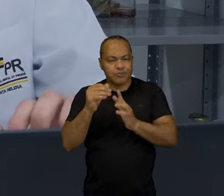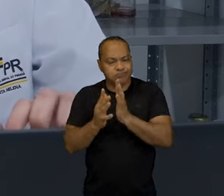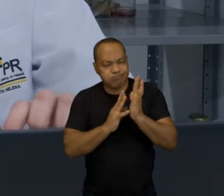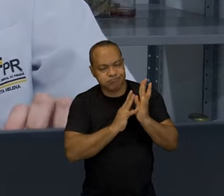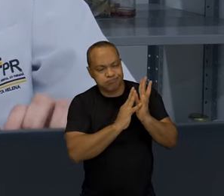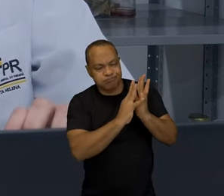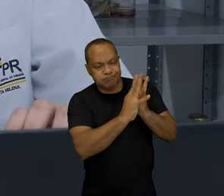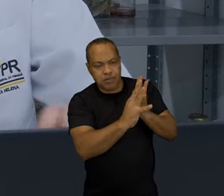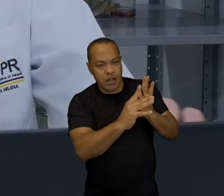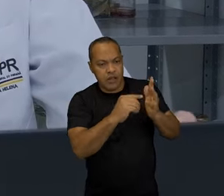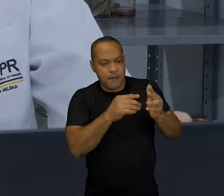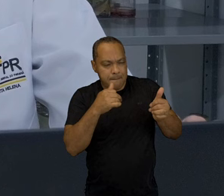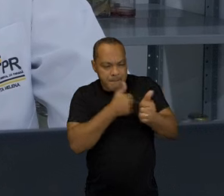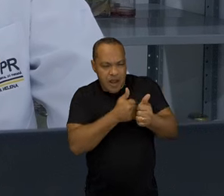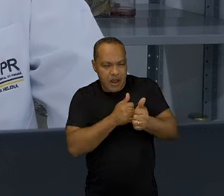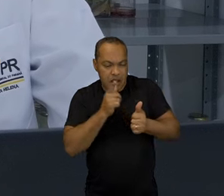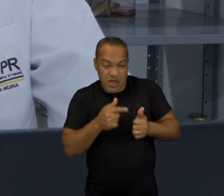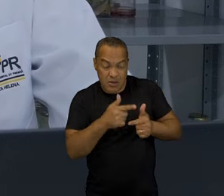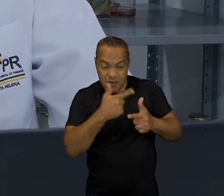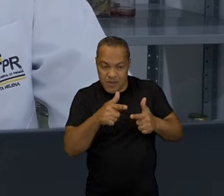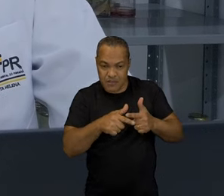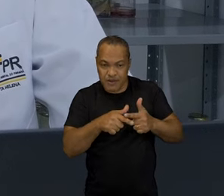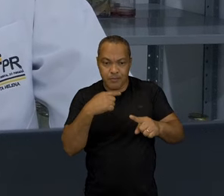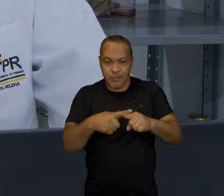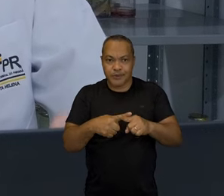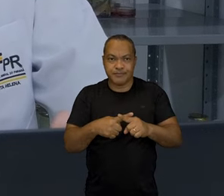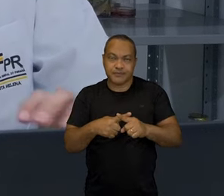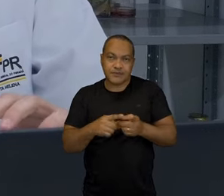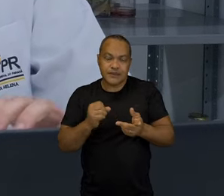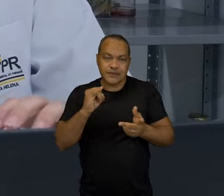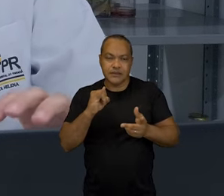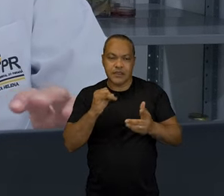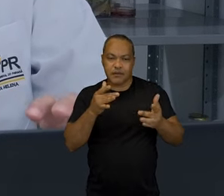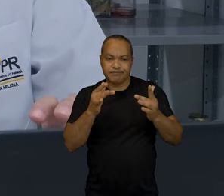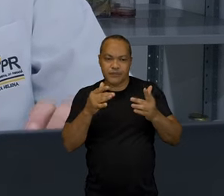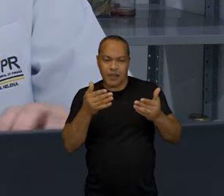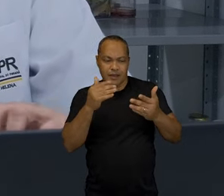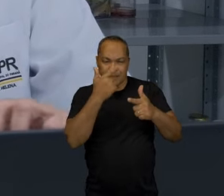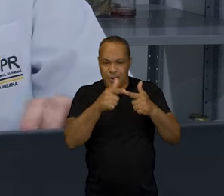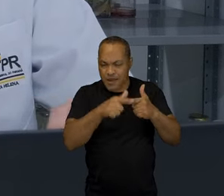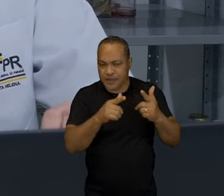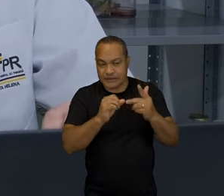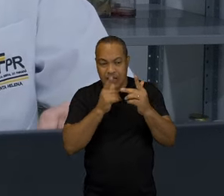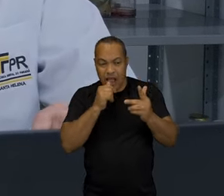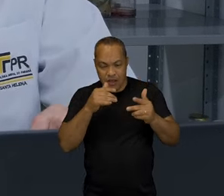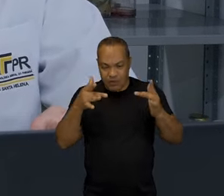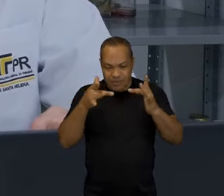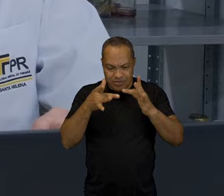ecossistemas, pensando nos rios, é muito grande, porque essa